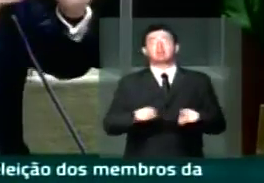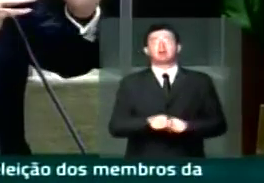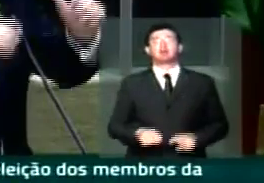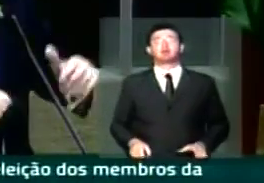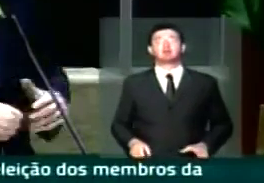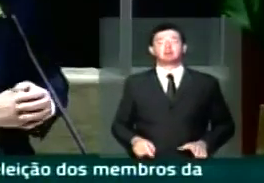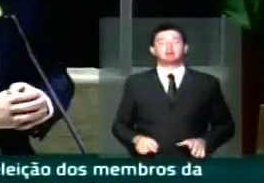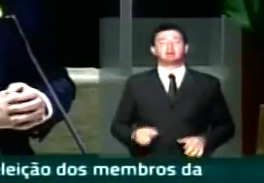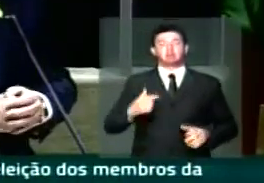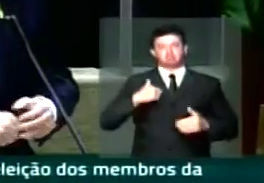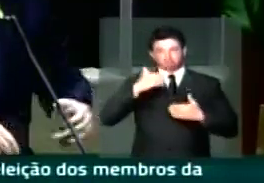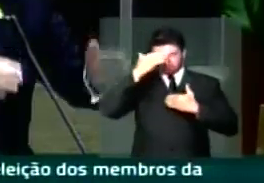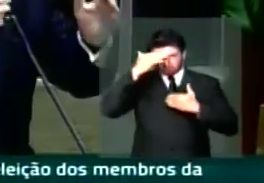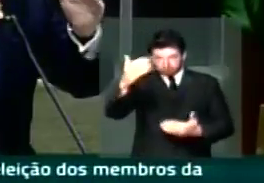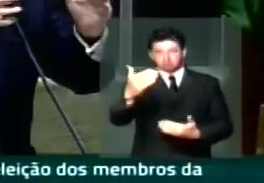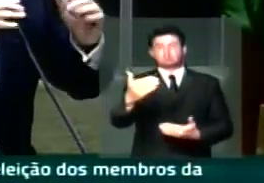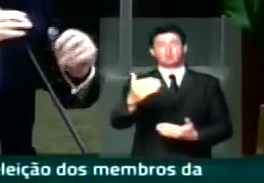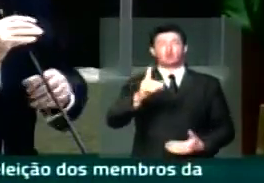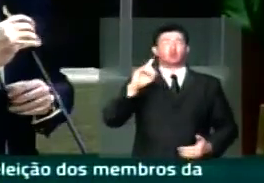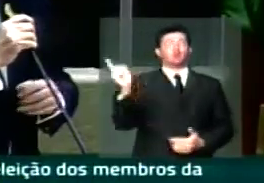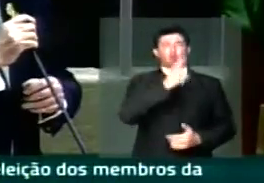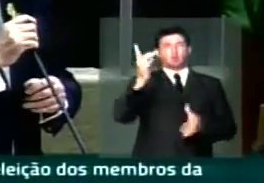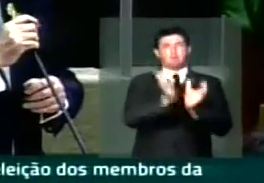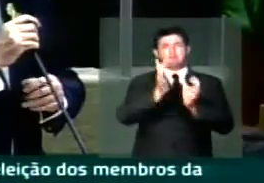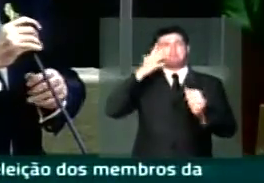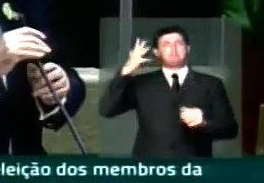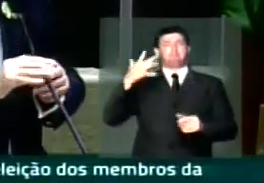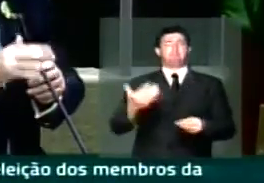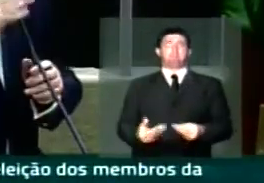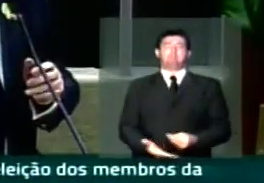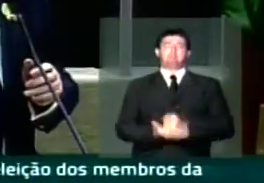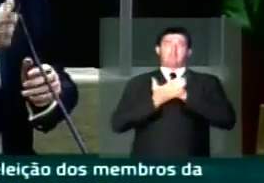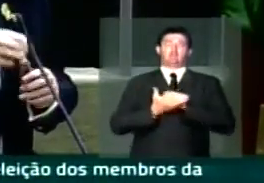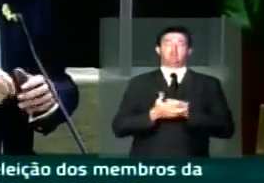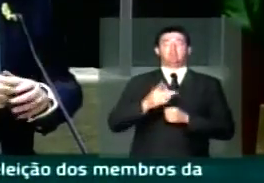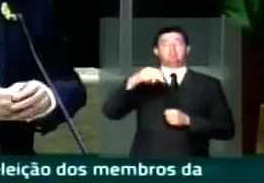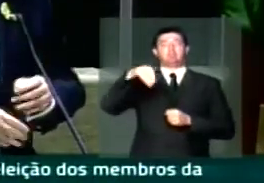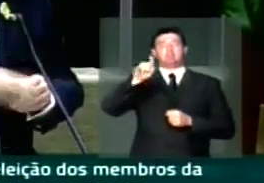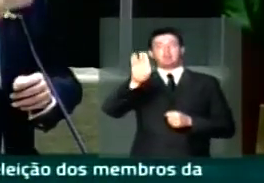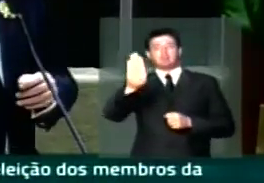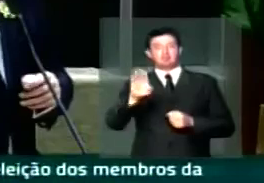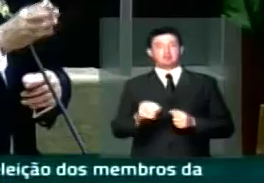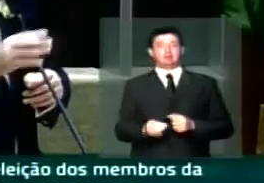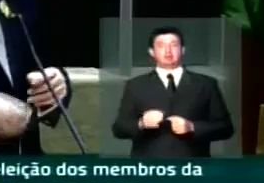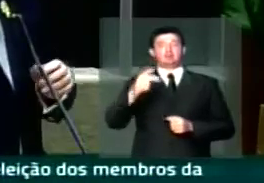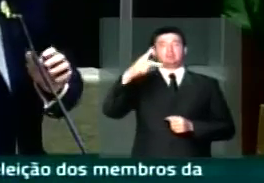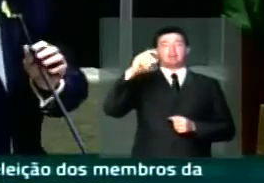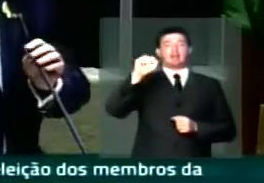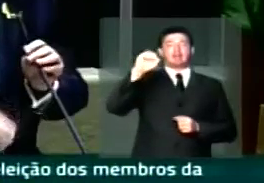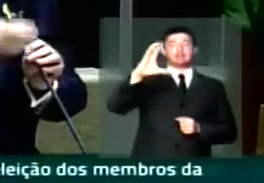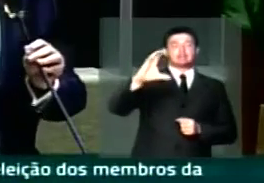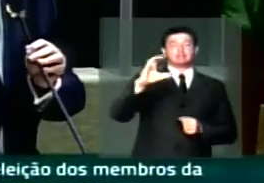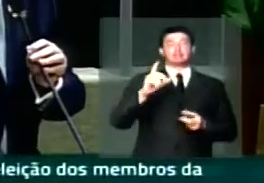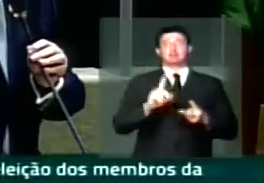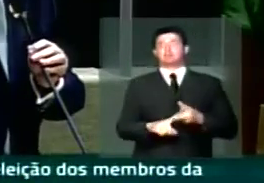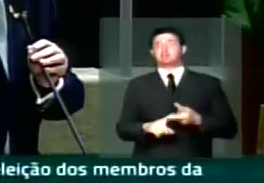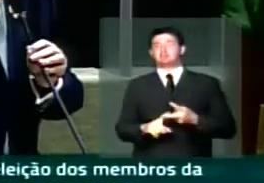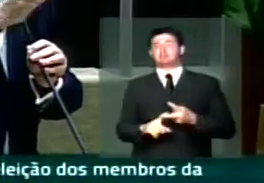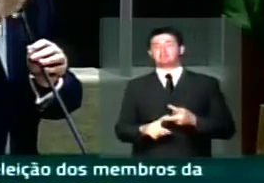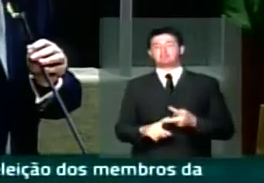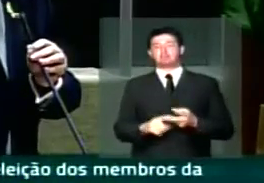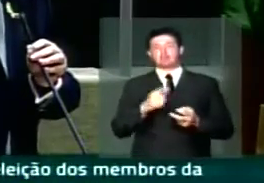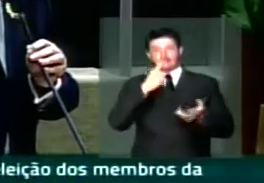quero agradecer especialmente todos os partidos que me apoiaram. PMDB, o nosso PSC, o